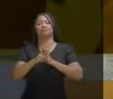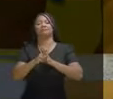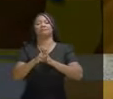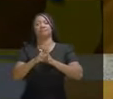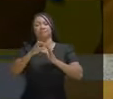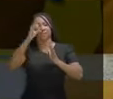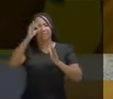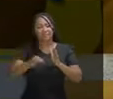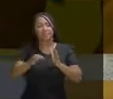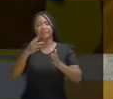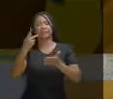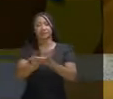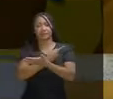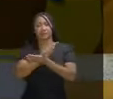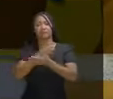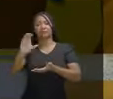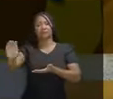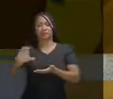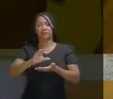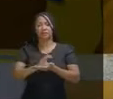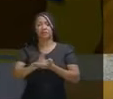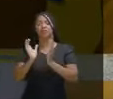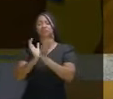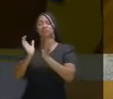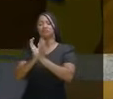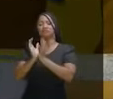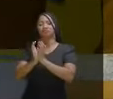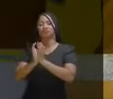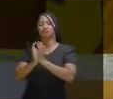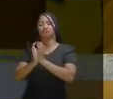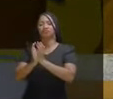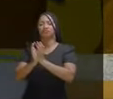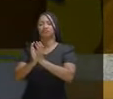regularidade na aplicação dos recursos do Fundo Especial